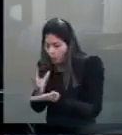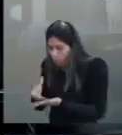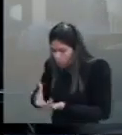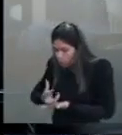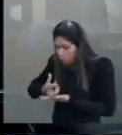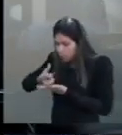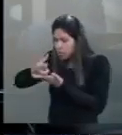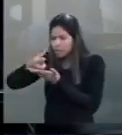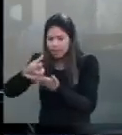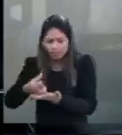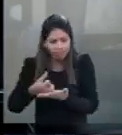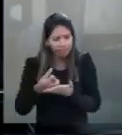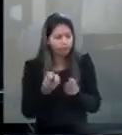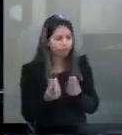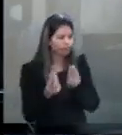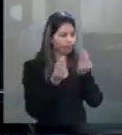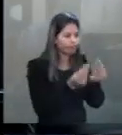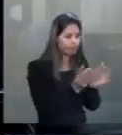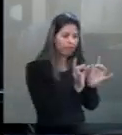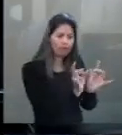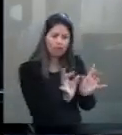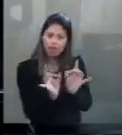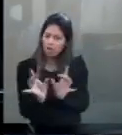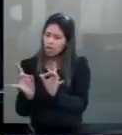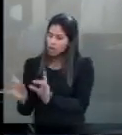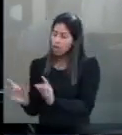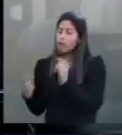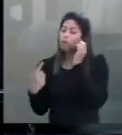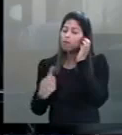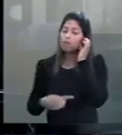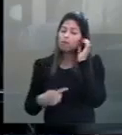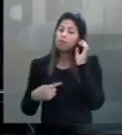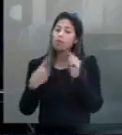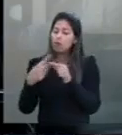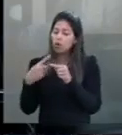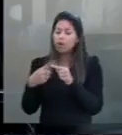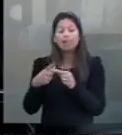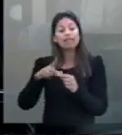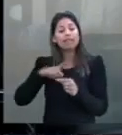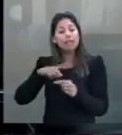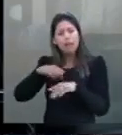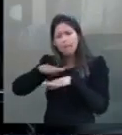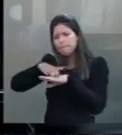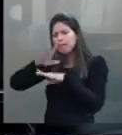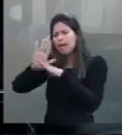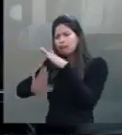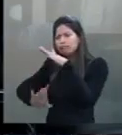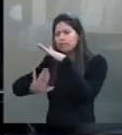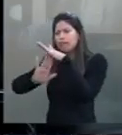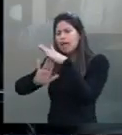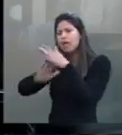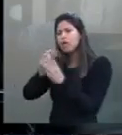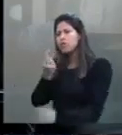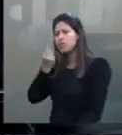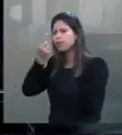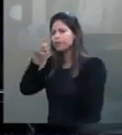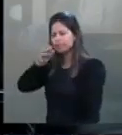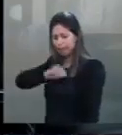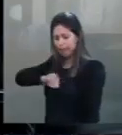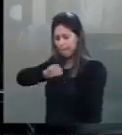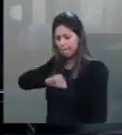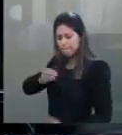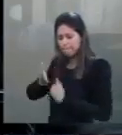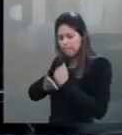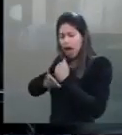trabalhadoras rurais recebem no máximo um salário mínimo. Não possuem sequer mínimas condições de comprar o